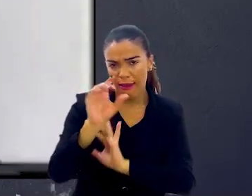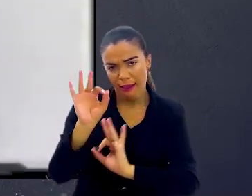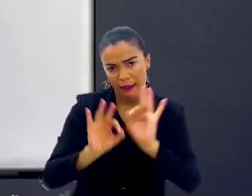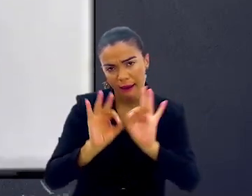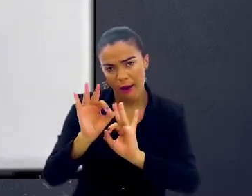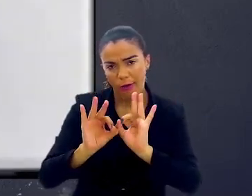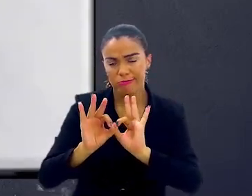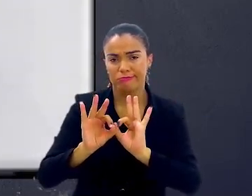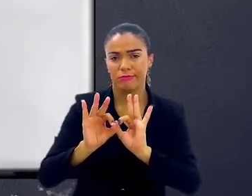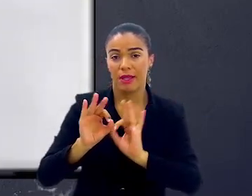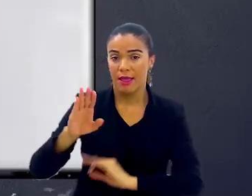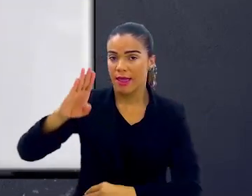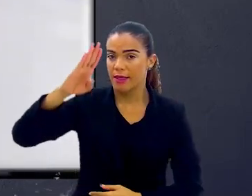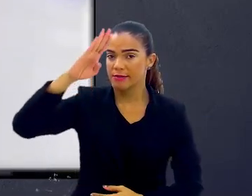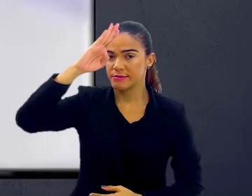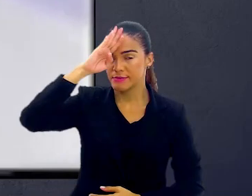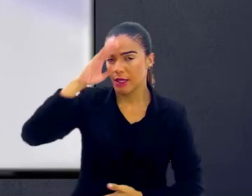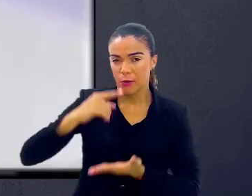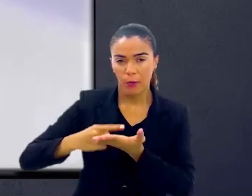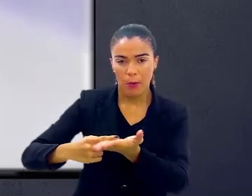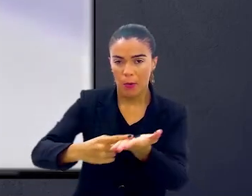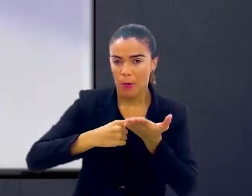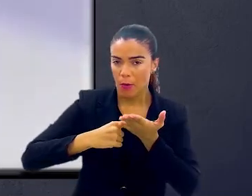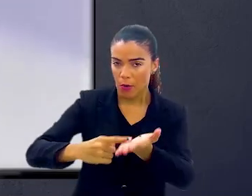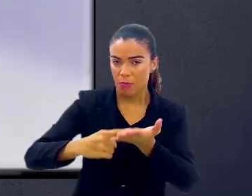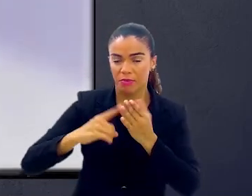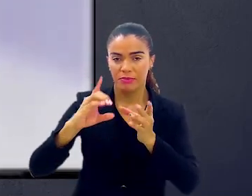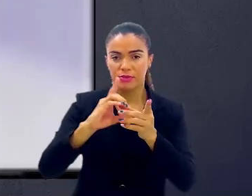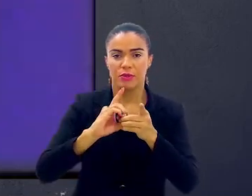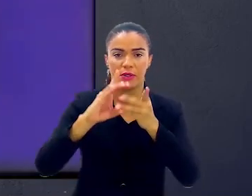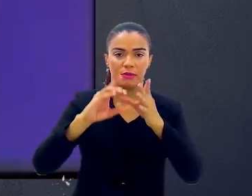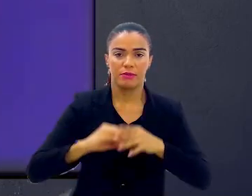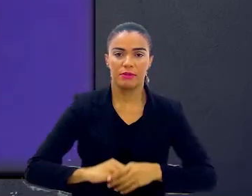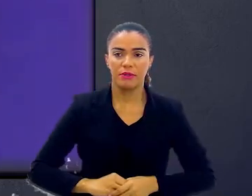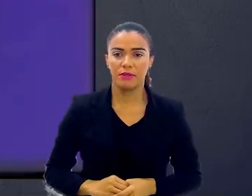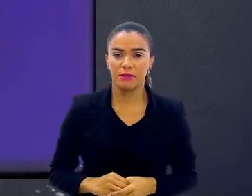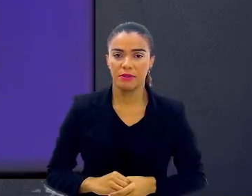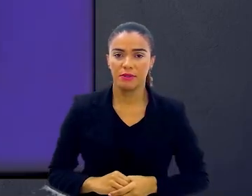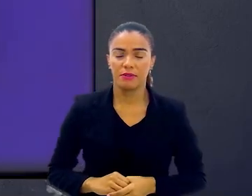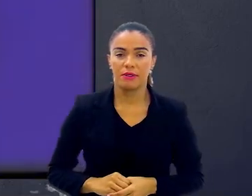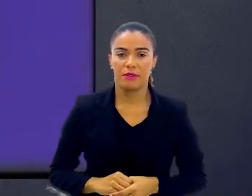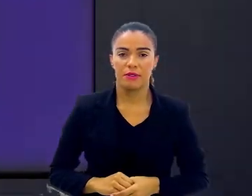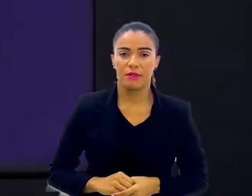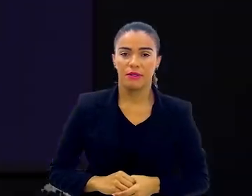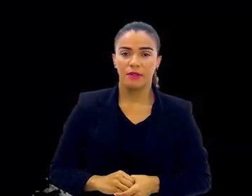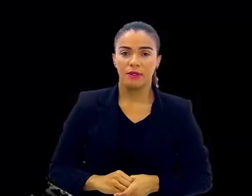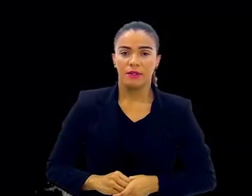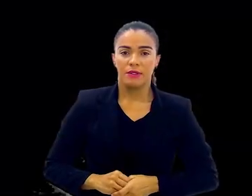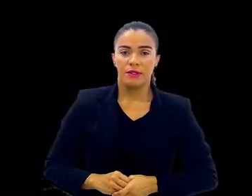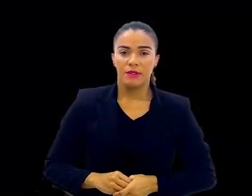ordem. Exército, compromisso com a democracia.